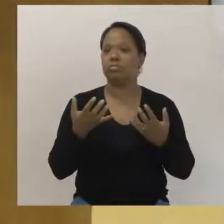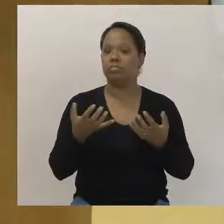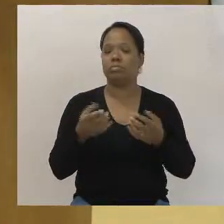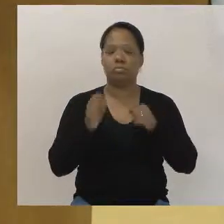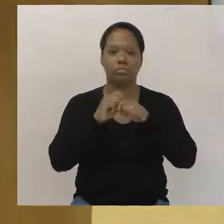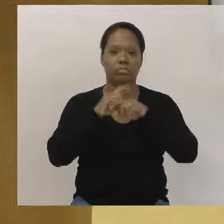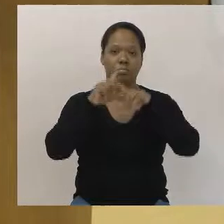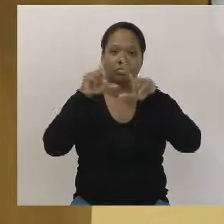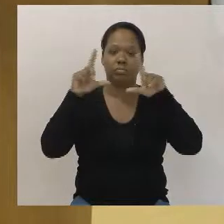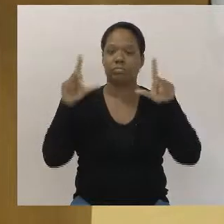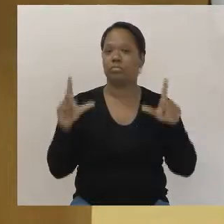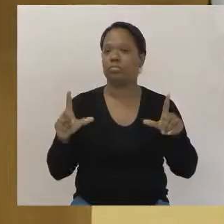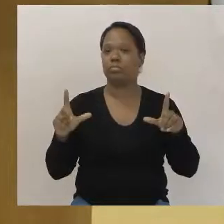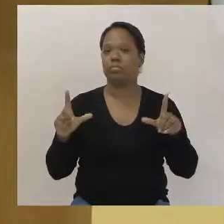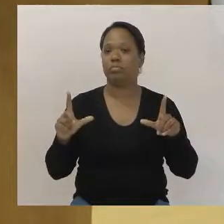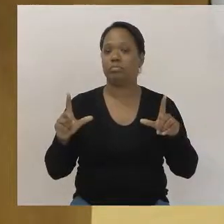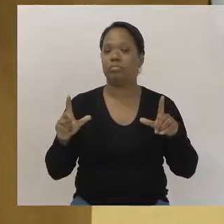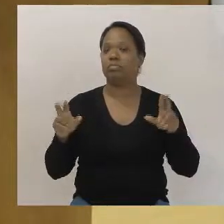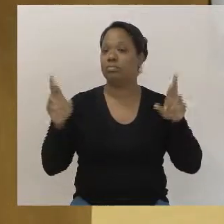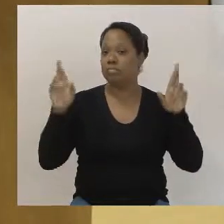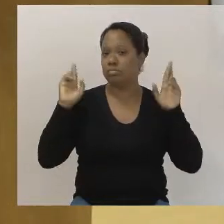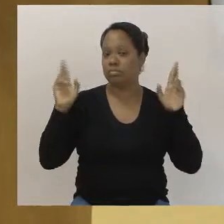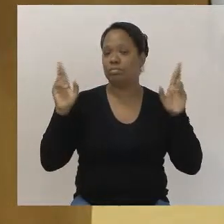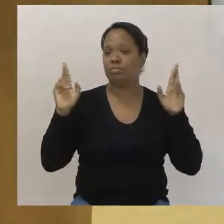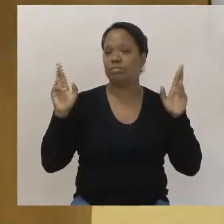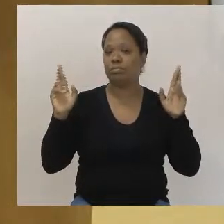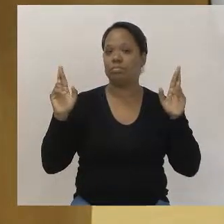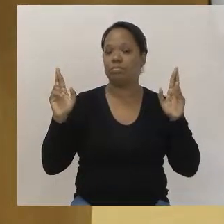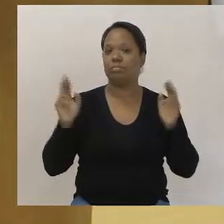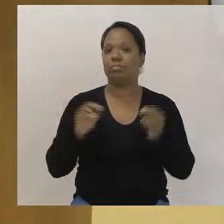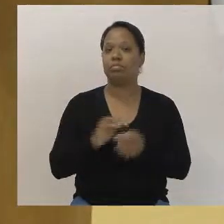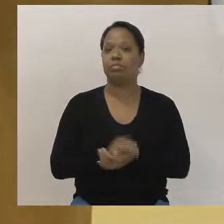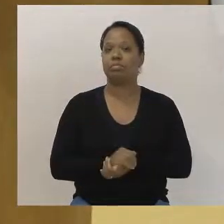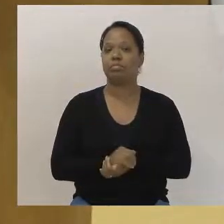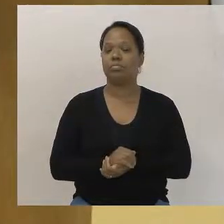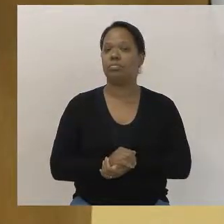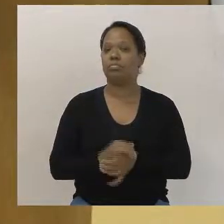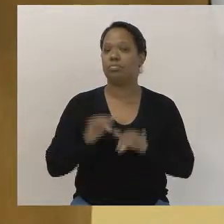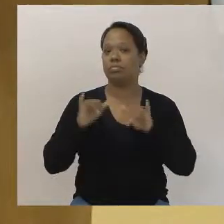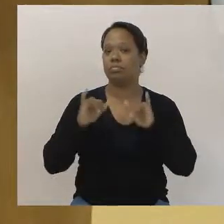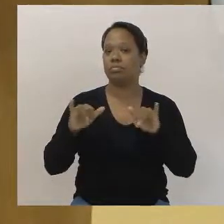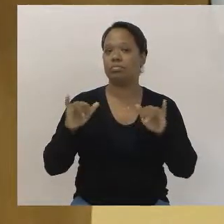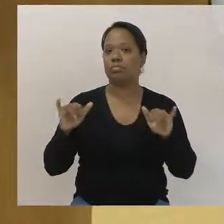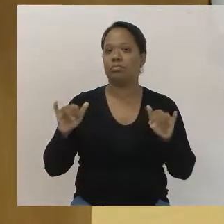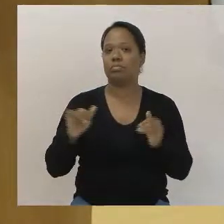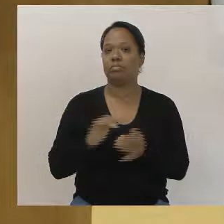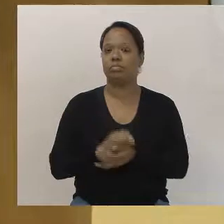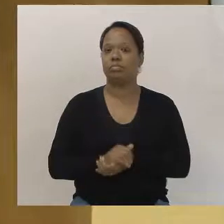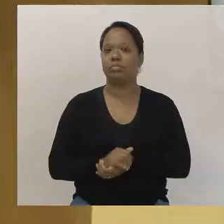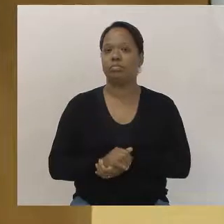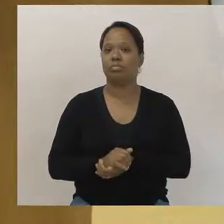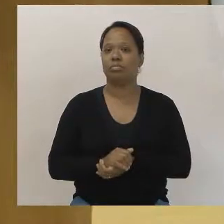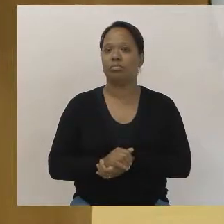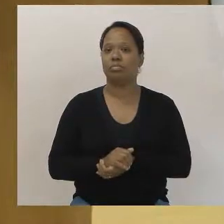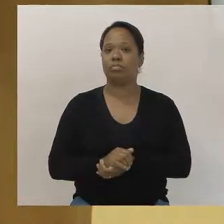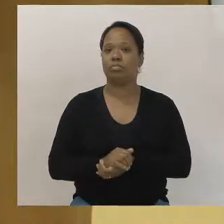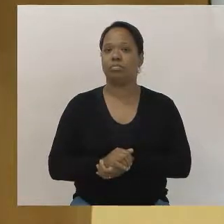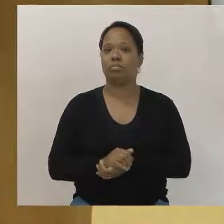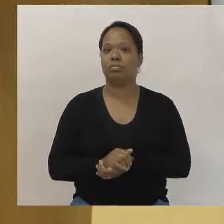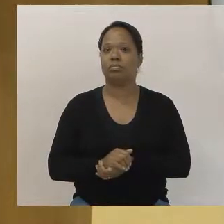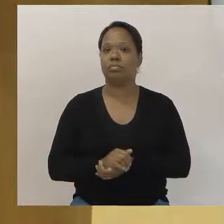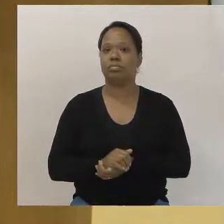bem claro a minha esperança e mais uma vez declarará a astúcia